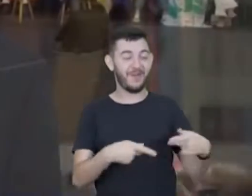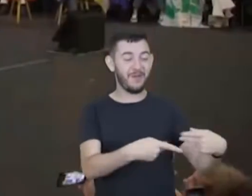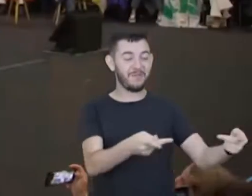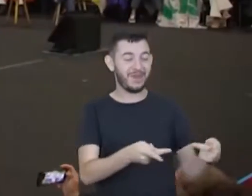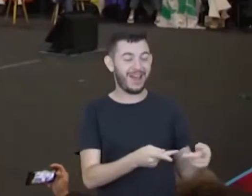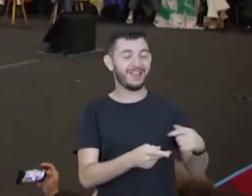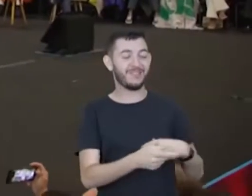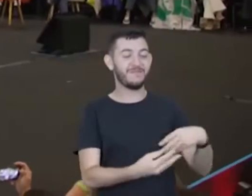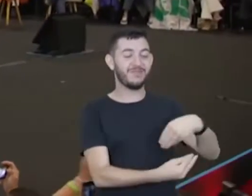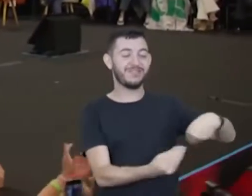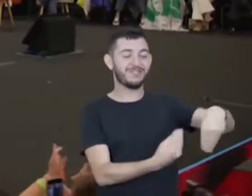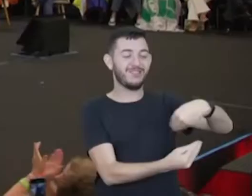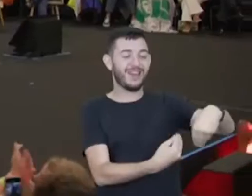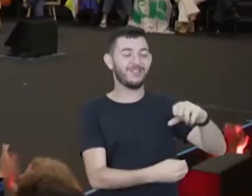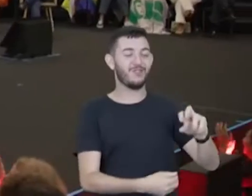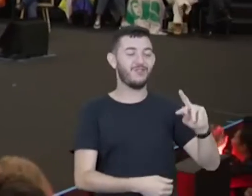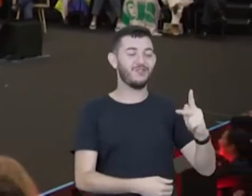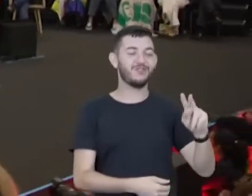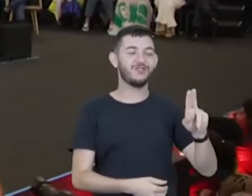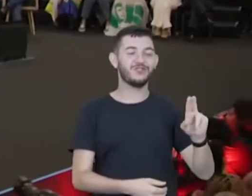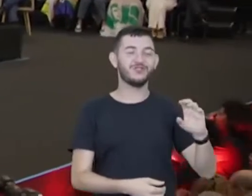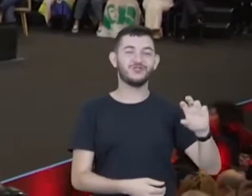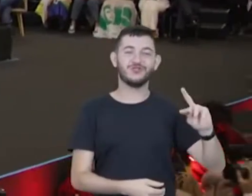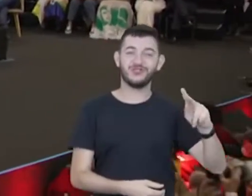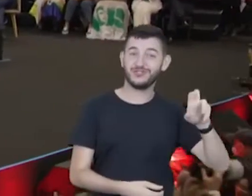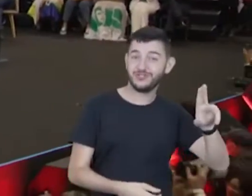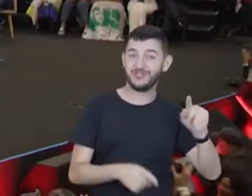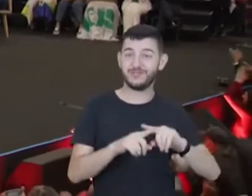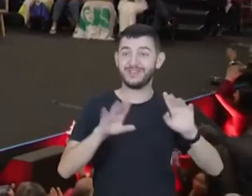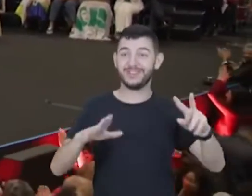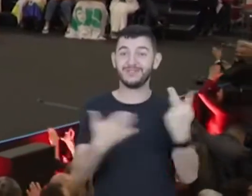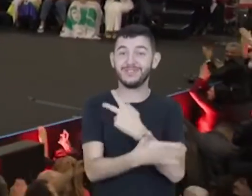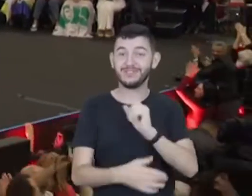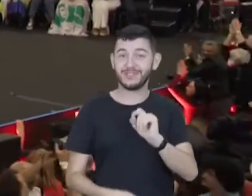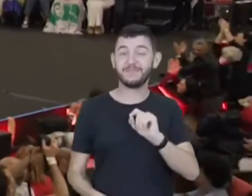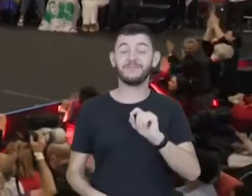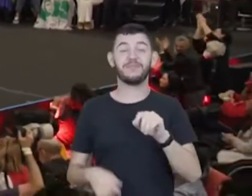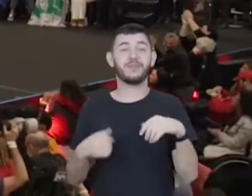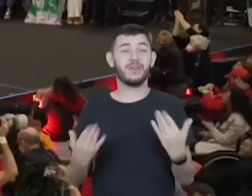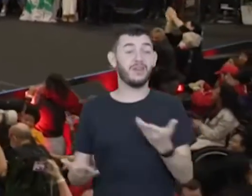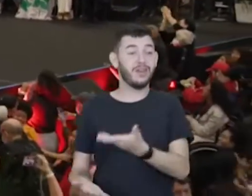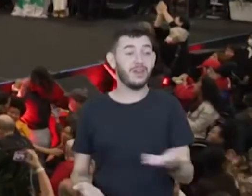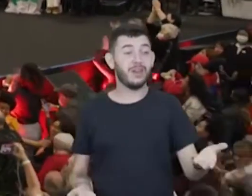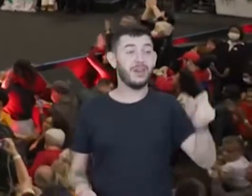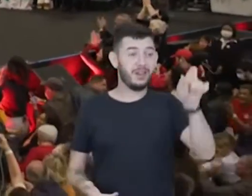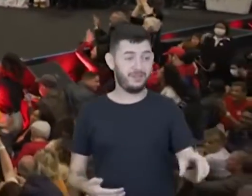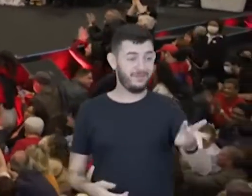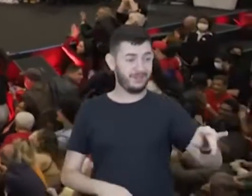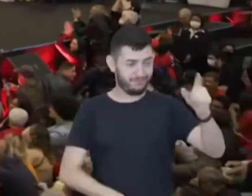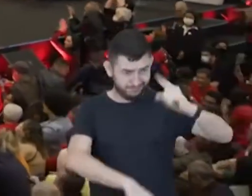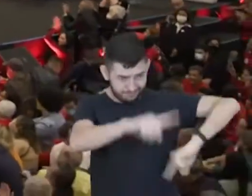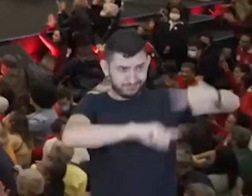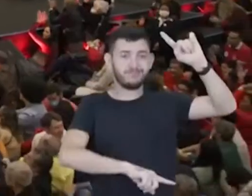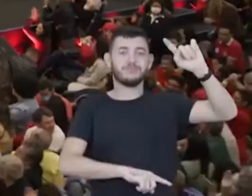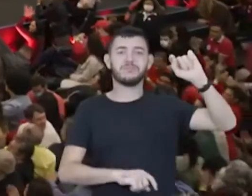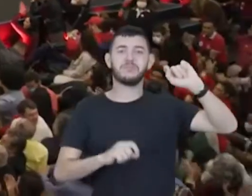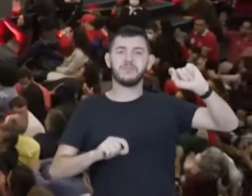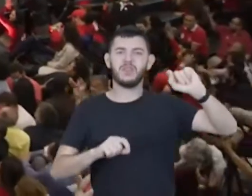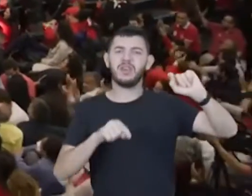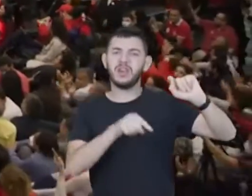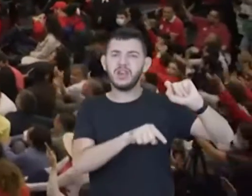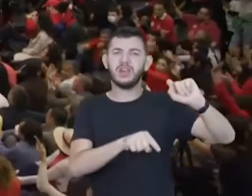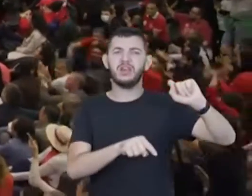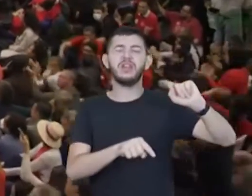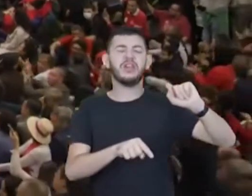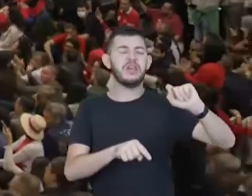serei um parceiro Leal seriamente compromissado com o seu propósito de